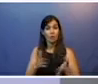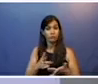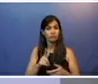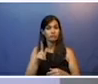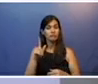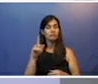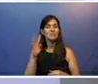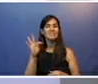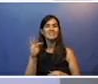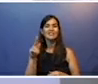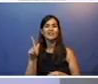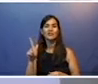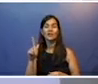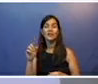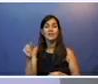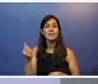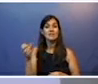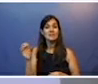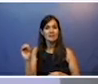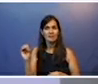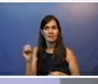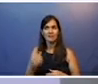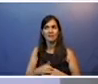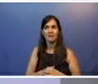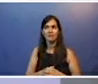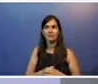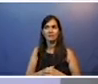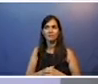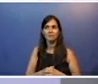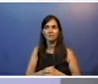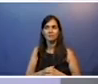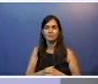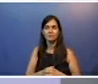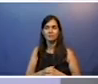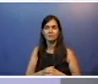ser isso aqui, raiz de 3 sobre 2 dividido por 1 sobre 2.